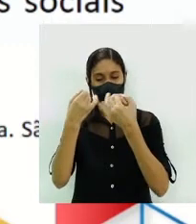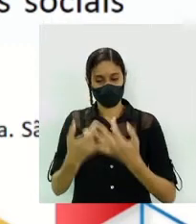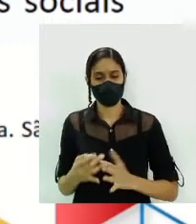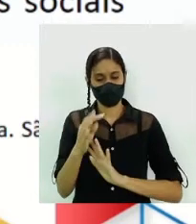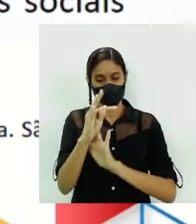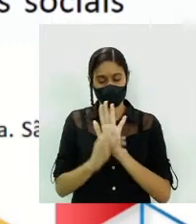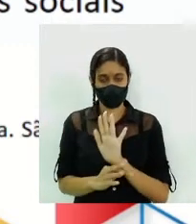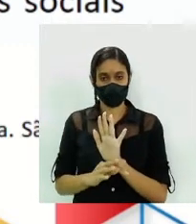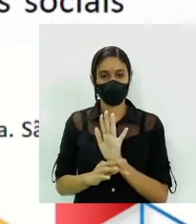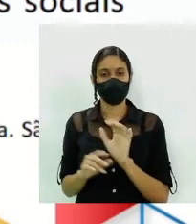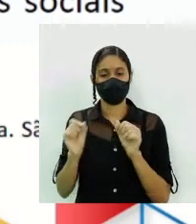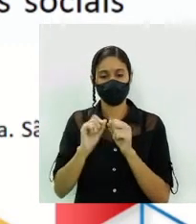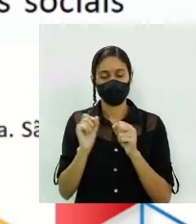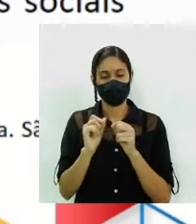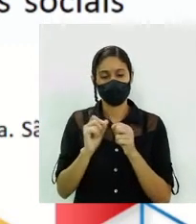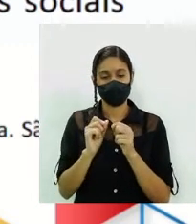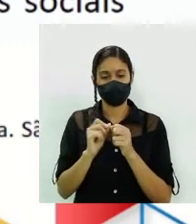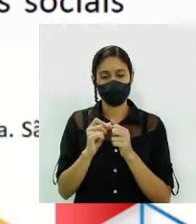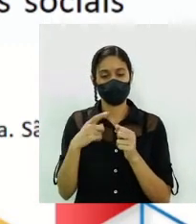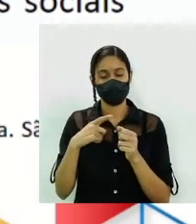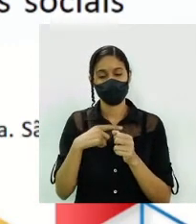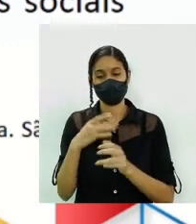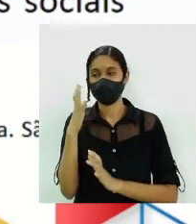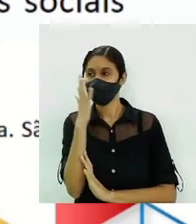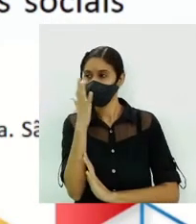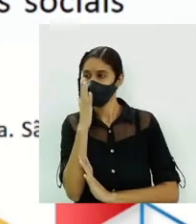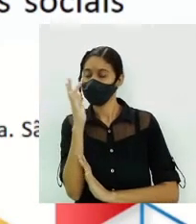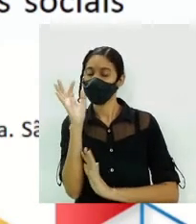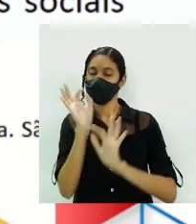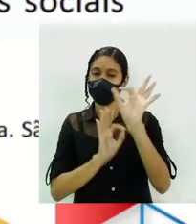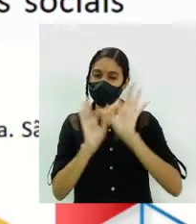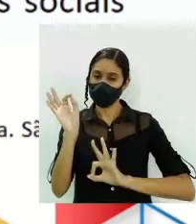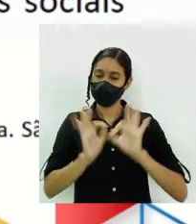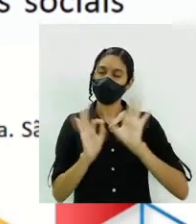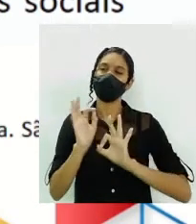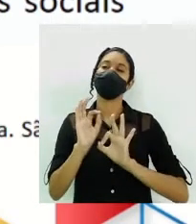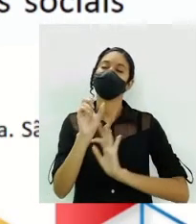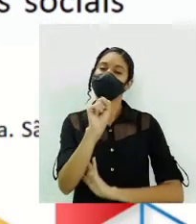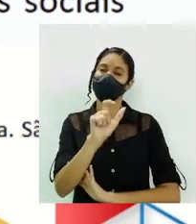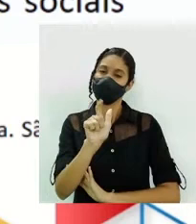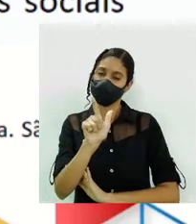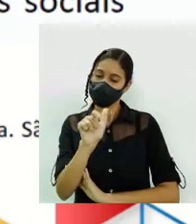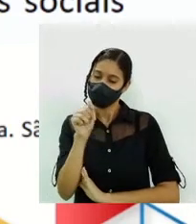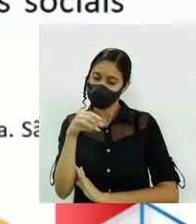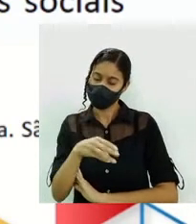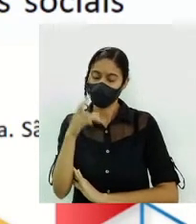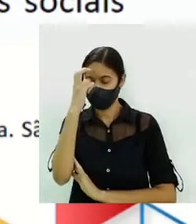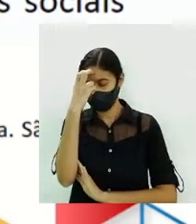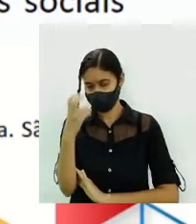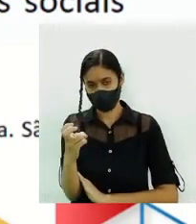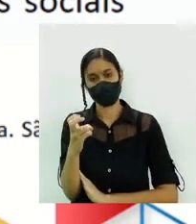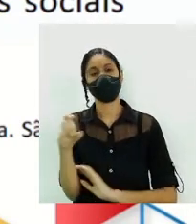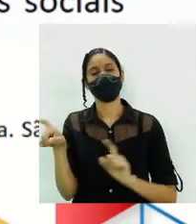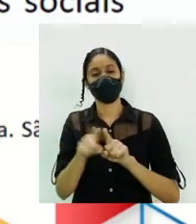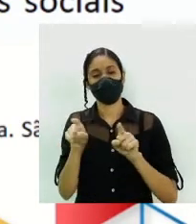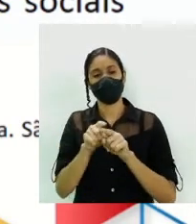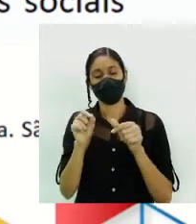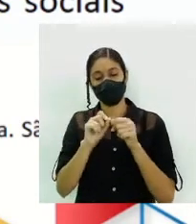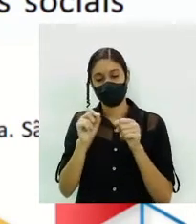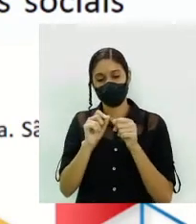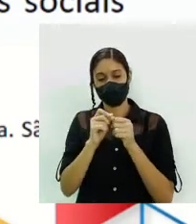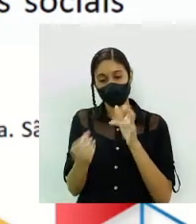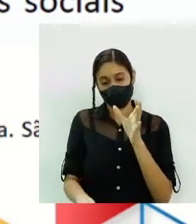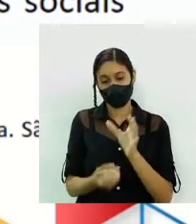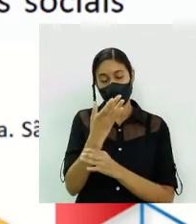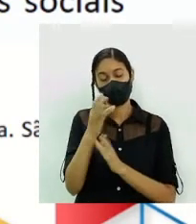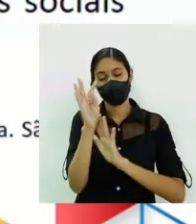proporcionando a fruição e a apreciação estética dessa manifestação artística e cultural, promover a criação